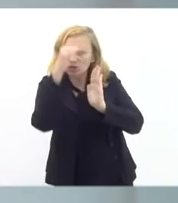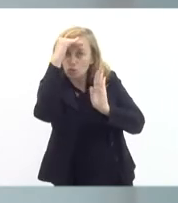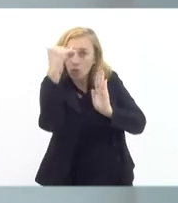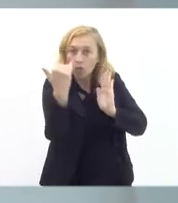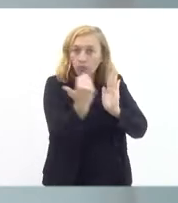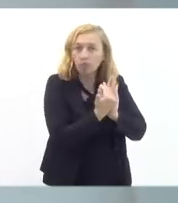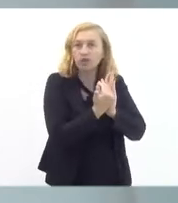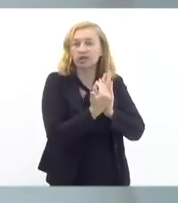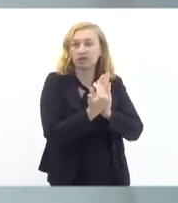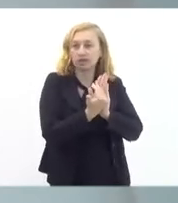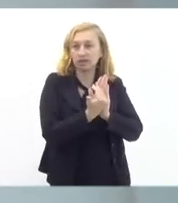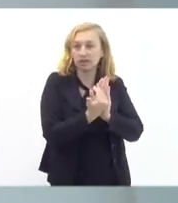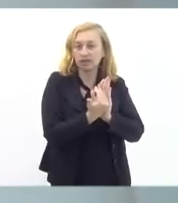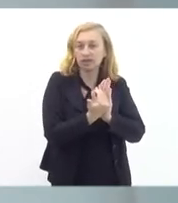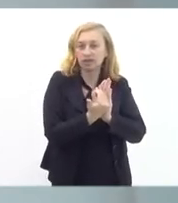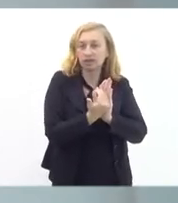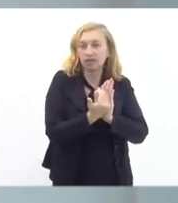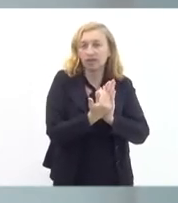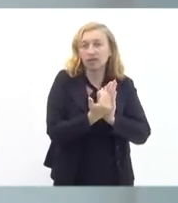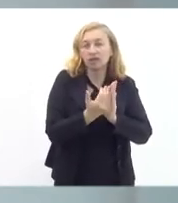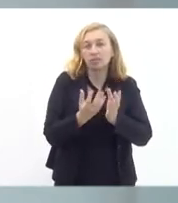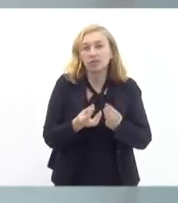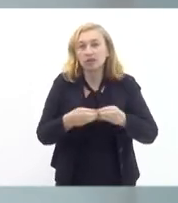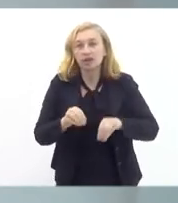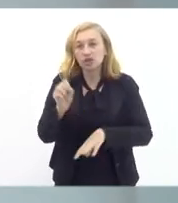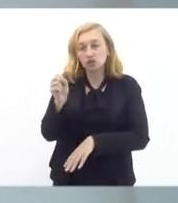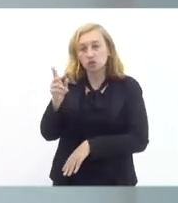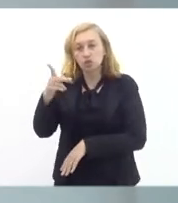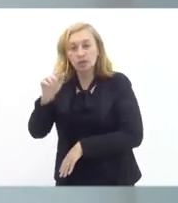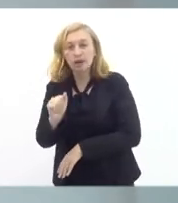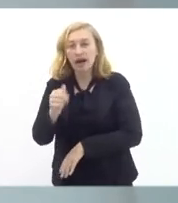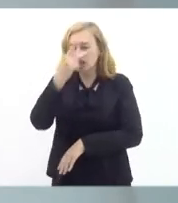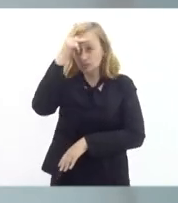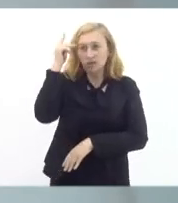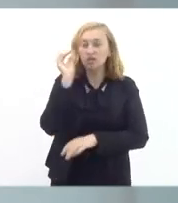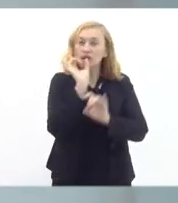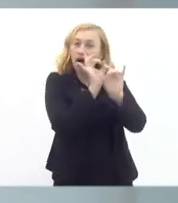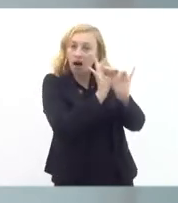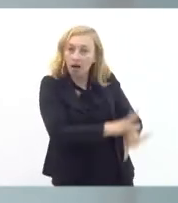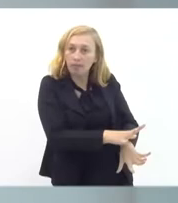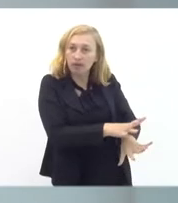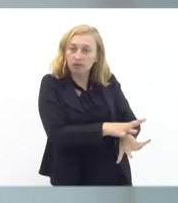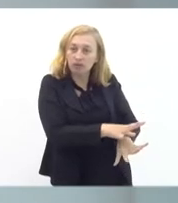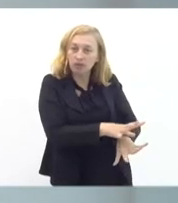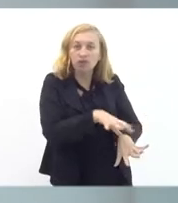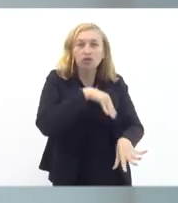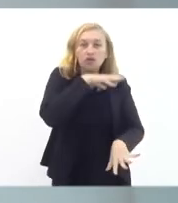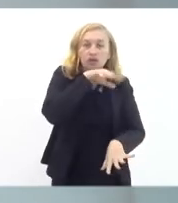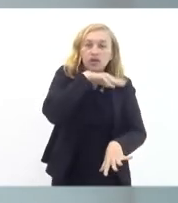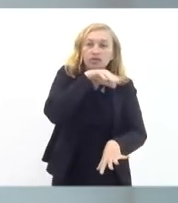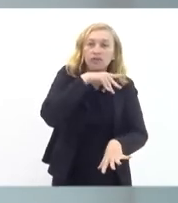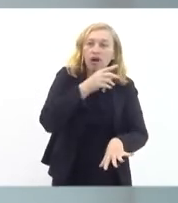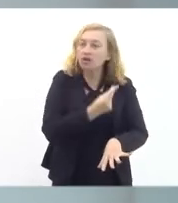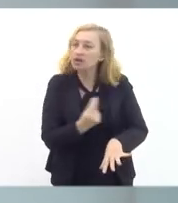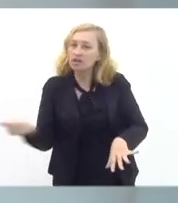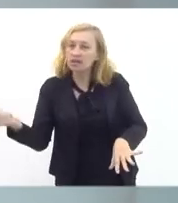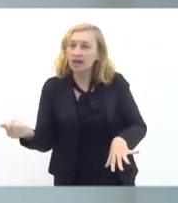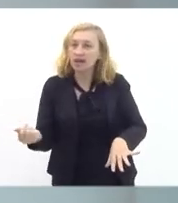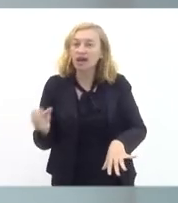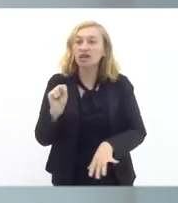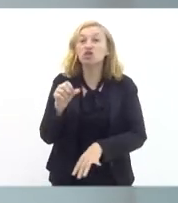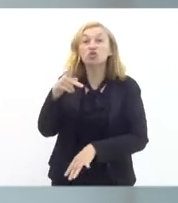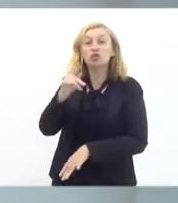cumpridas, reflete na SUIPA, porque as pessoas simplesmente abandonam, amarram no meu portão e vão embora. E a SUIPA faz o